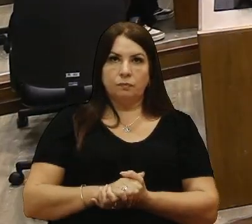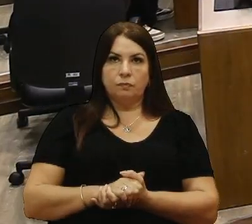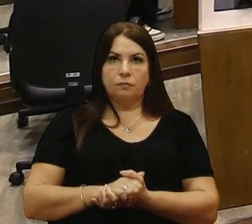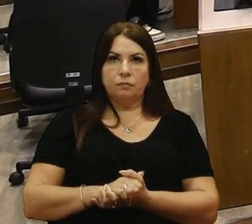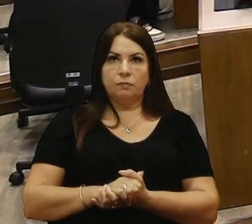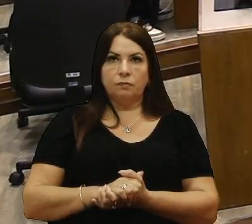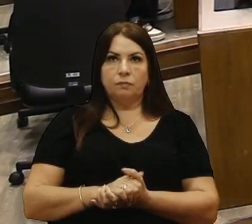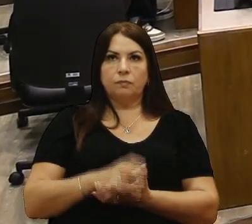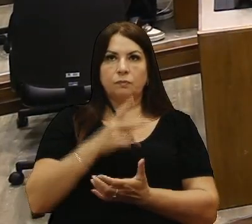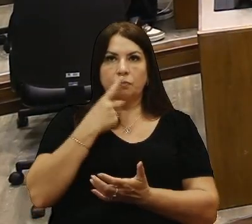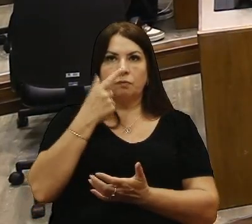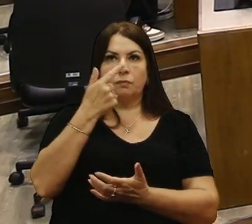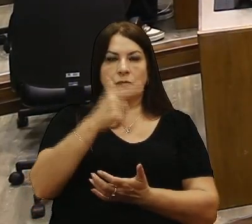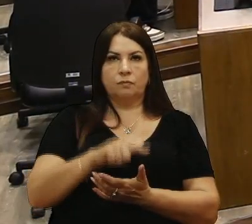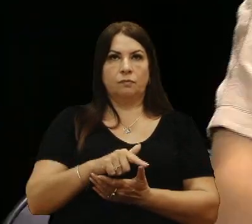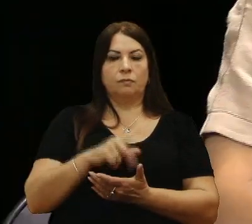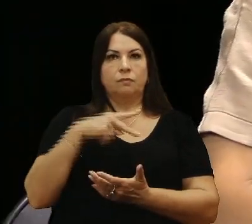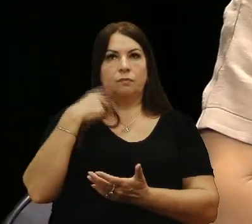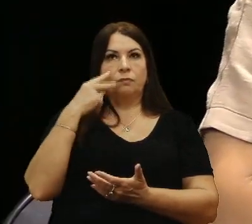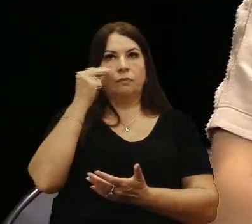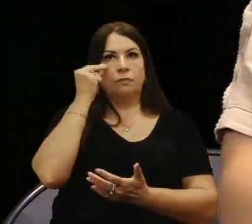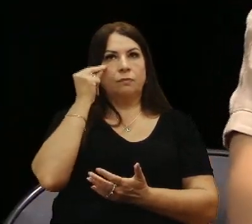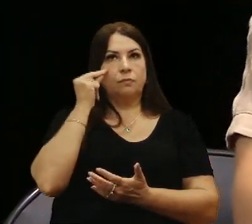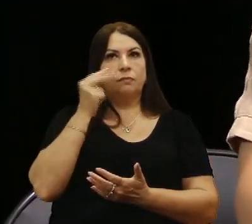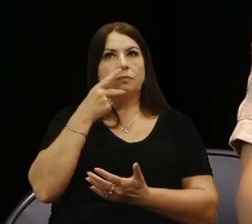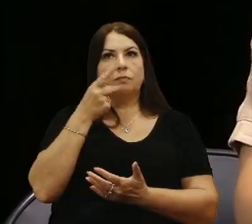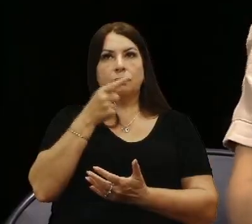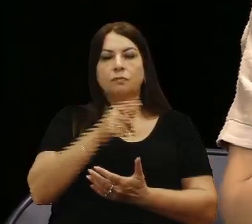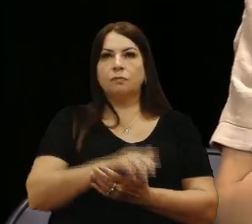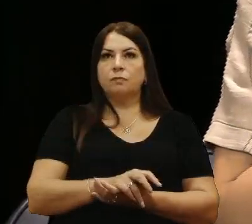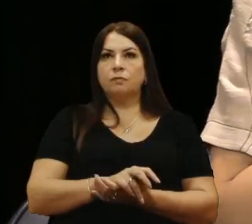queria reforçar o que o vereador Libardi trouxe, que nós não estamos aqui votando